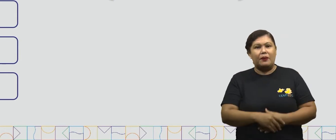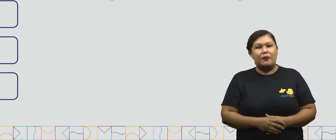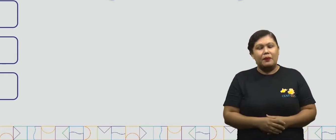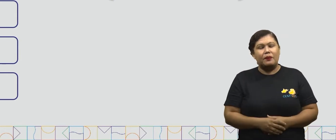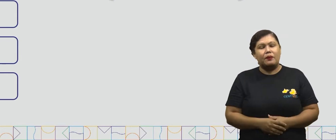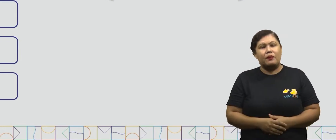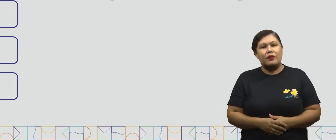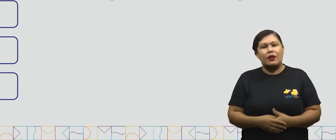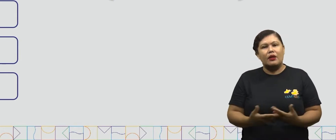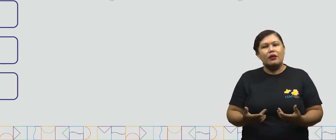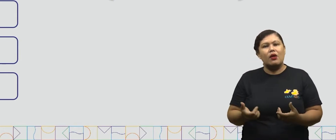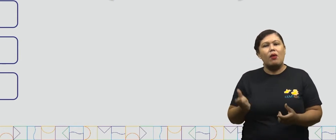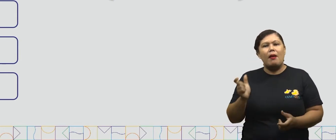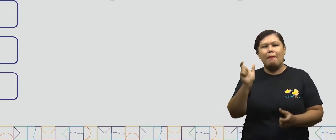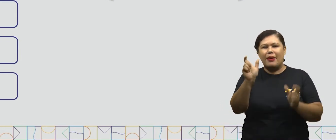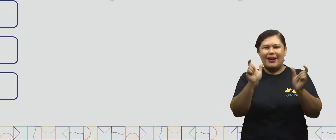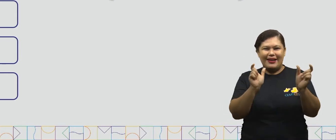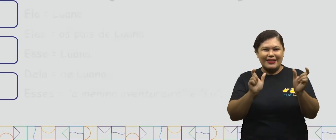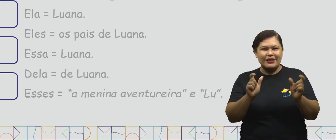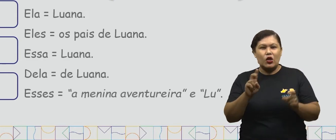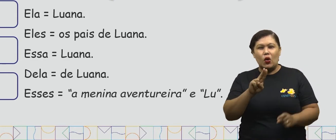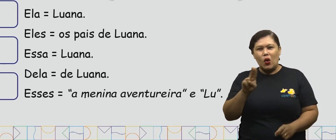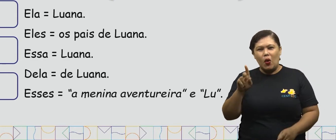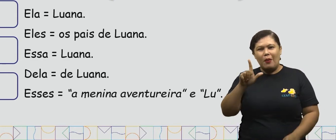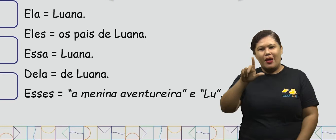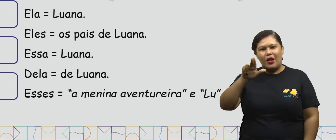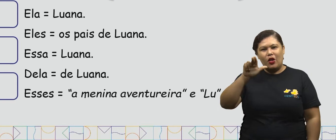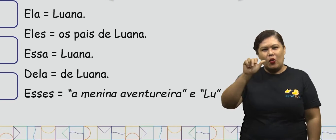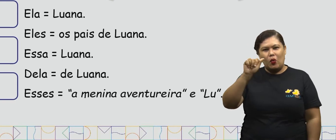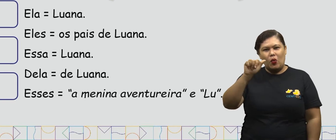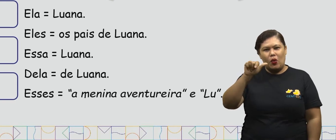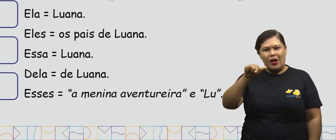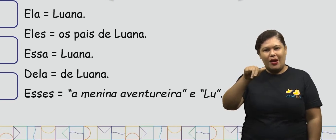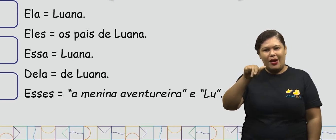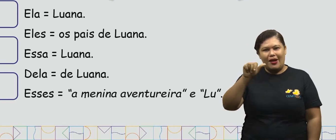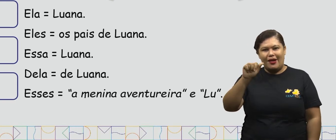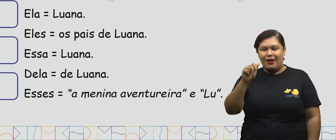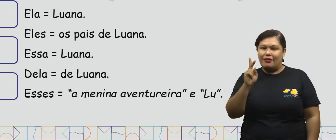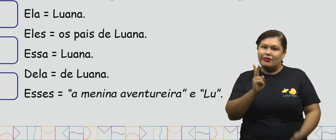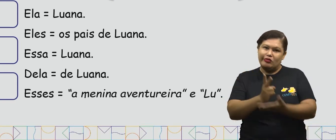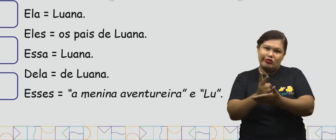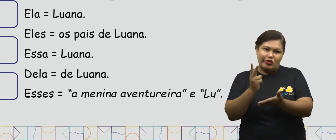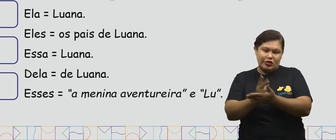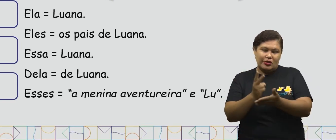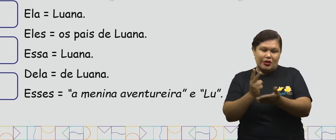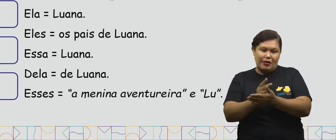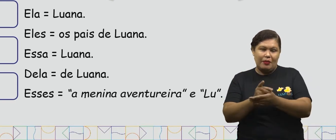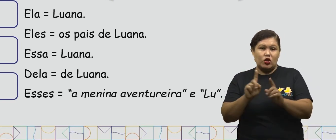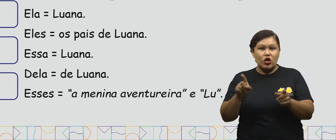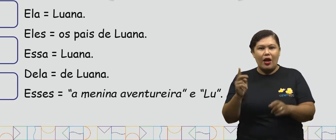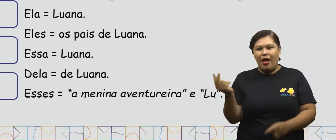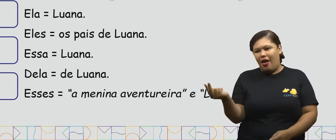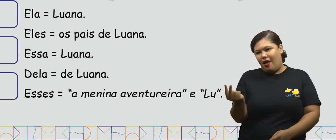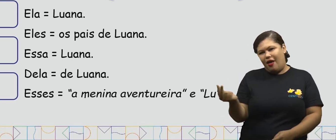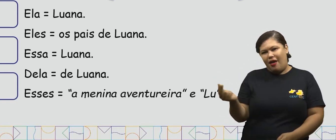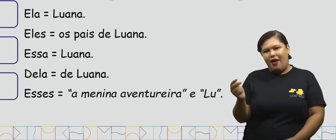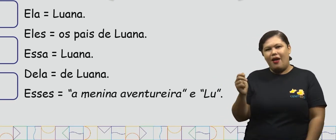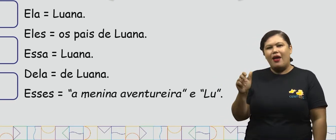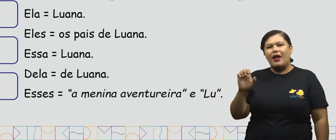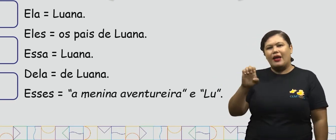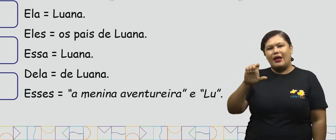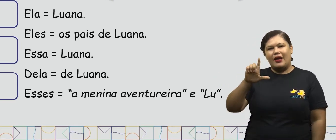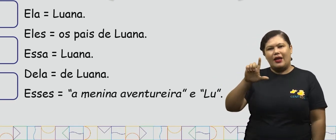e, lógico, aparecerá com frequência. Já o pronome eles evita repetir os pais de